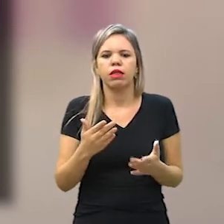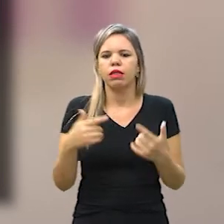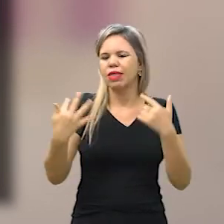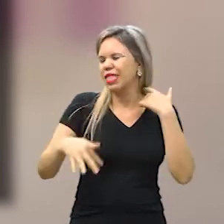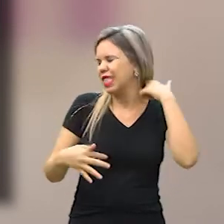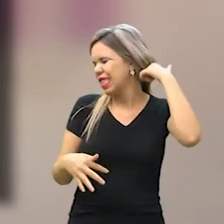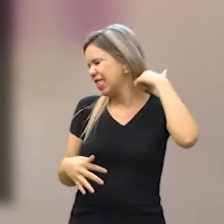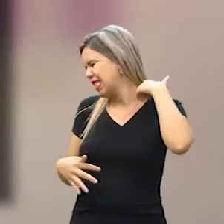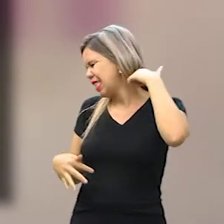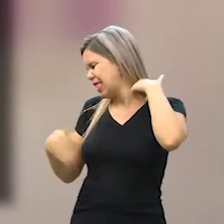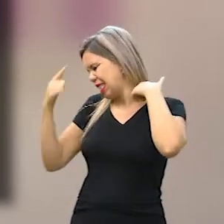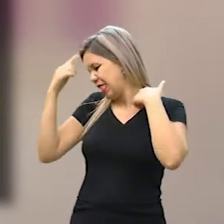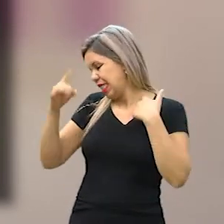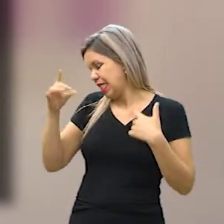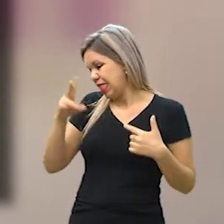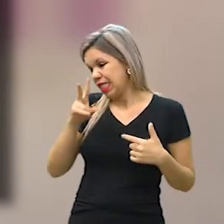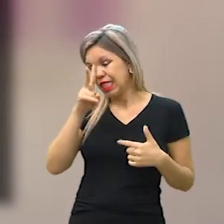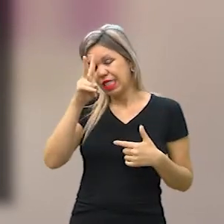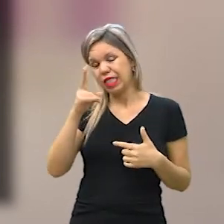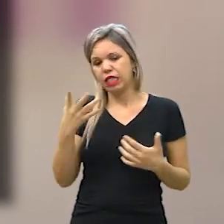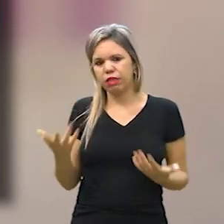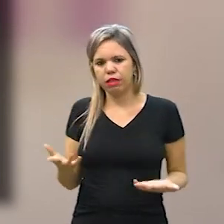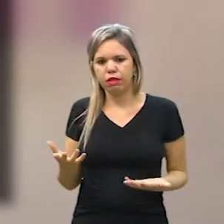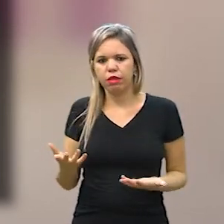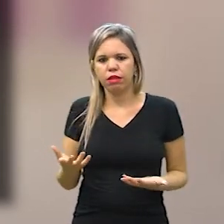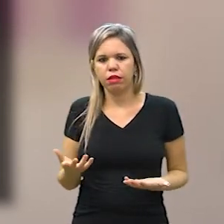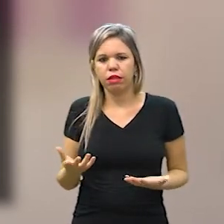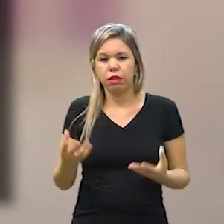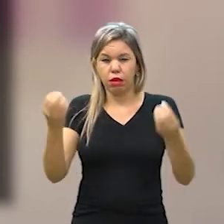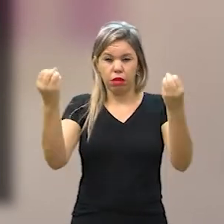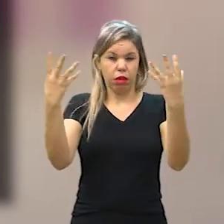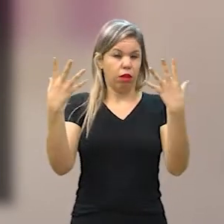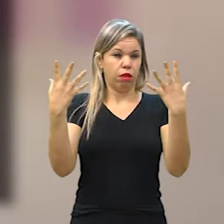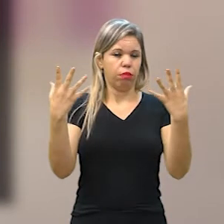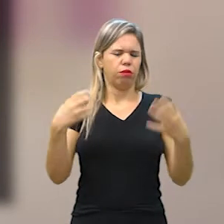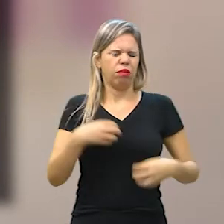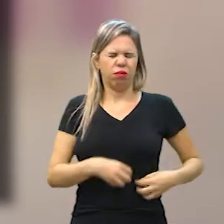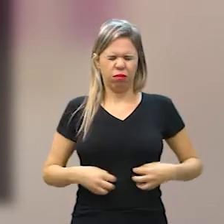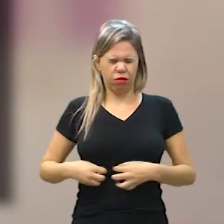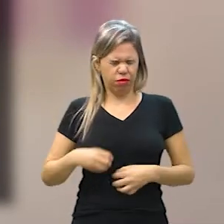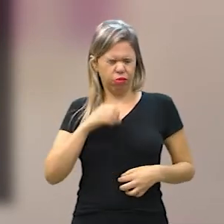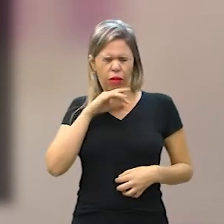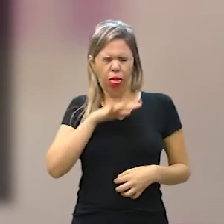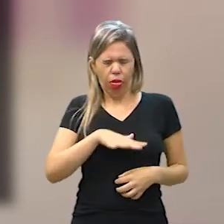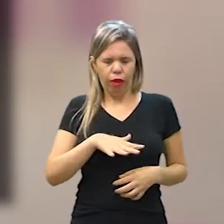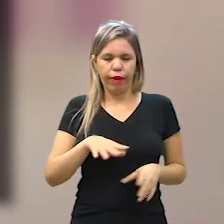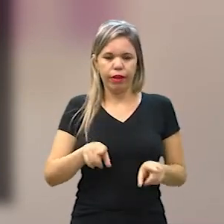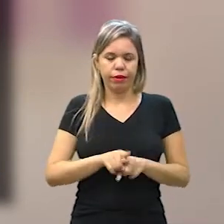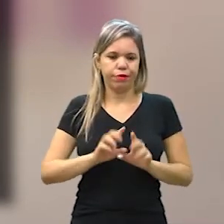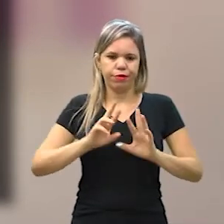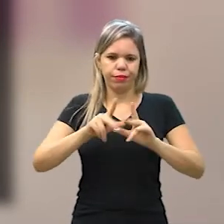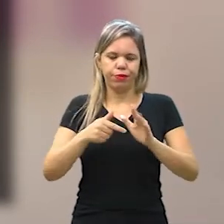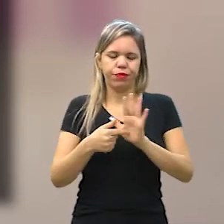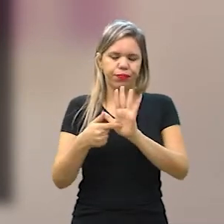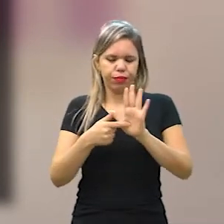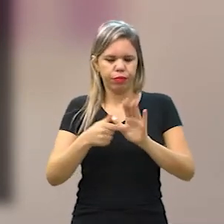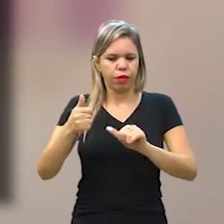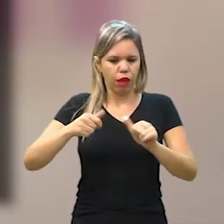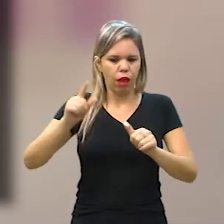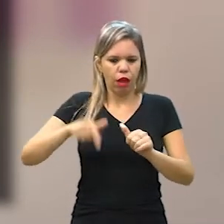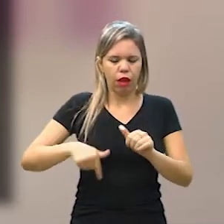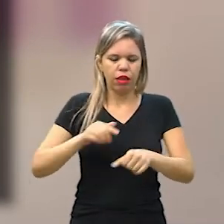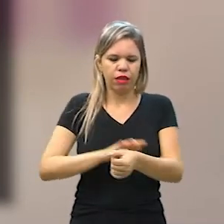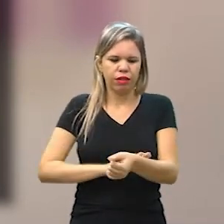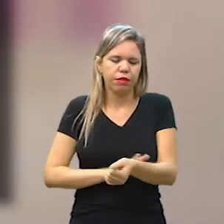de nuca, dor de cabeça intensa, fotofobia, náuseas, vômitos, e tem todos os sinais, né,